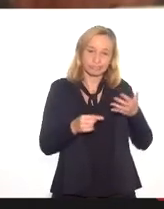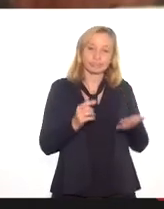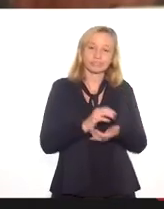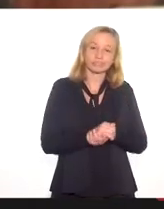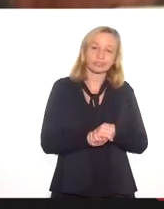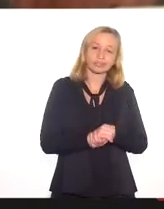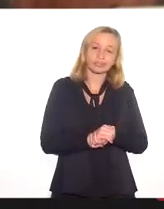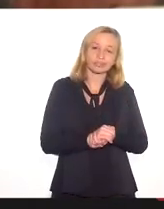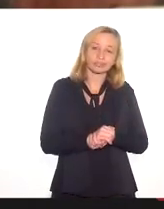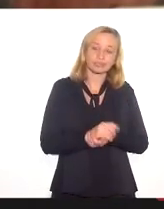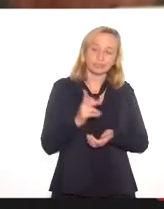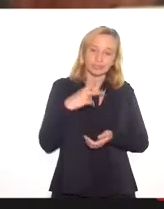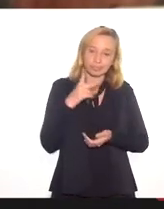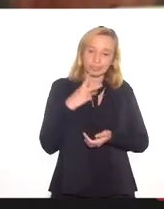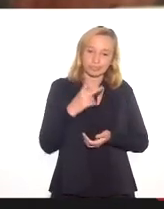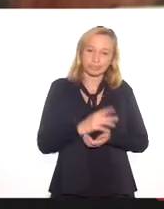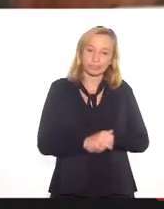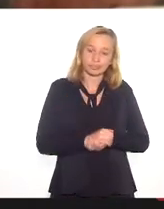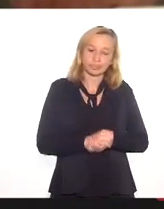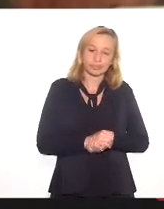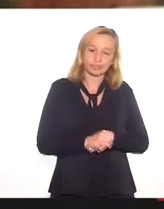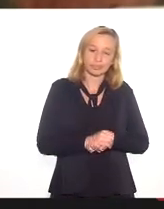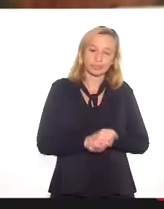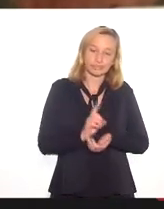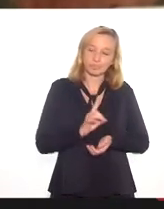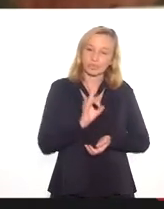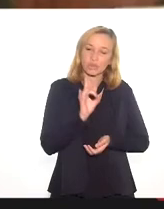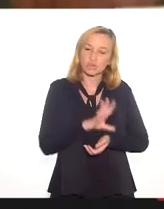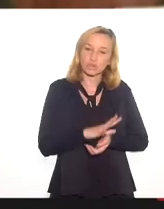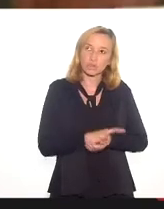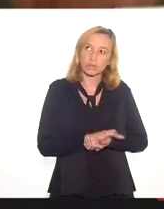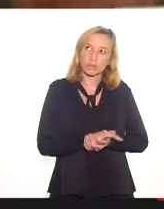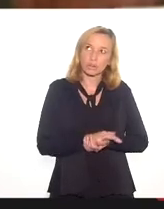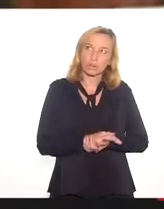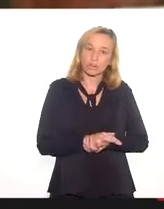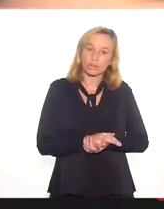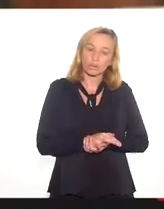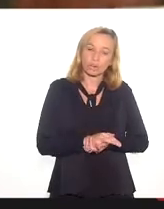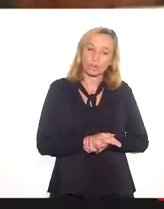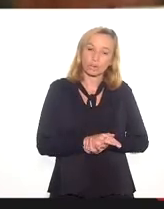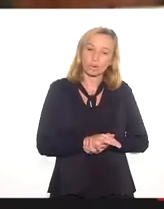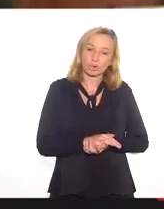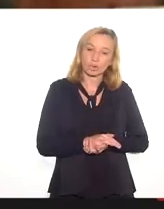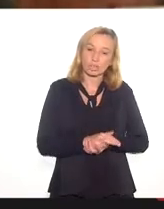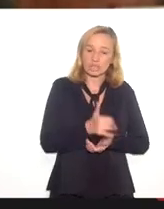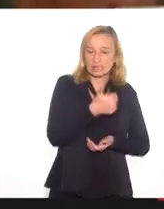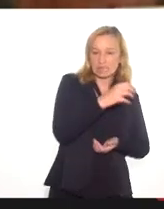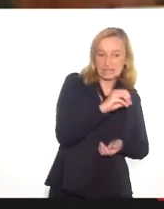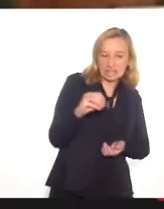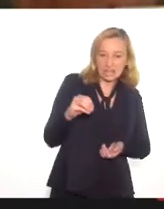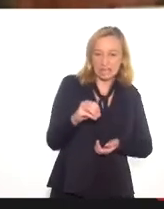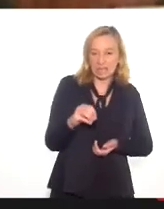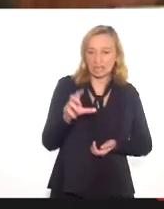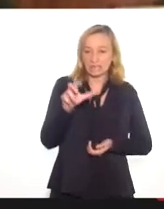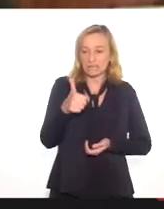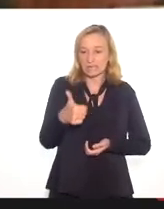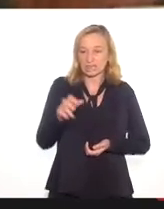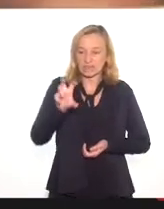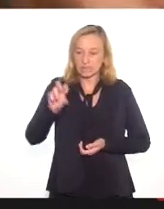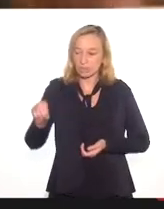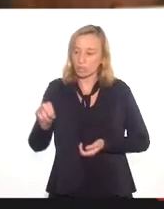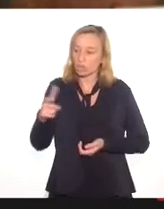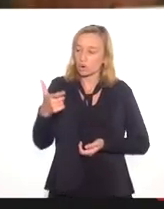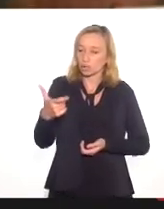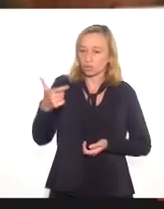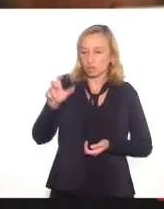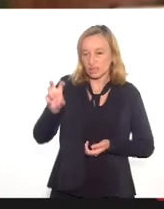isso para dizer que não é só sobre conceder 100 ou 150 ou